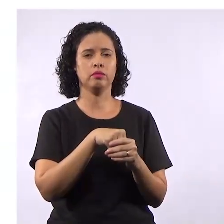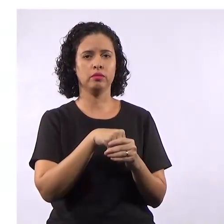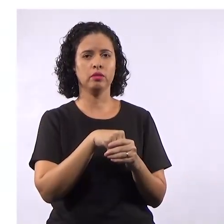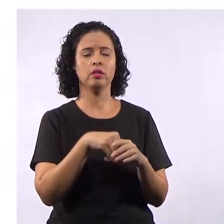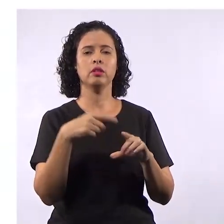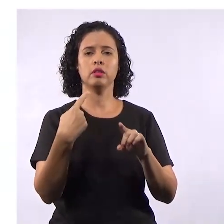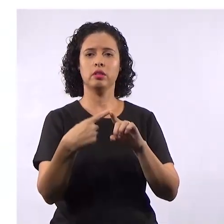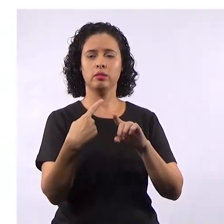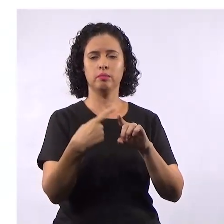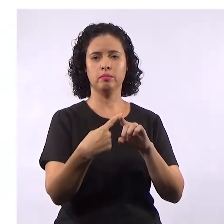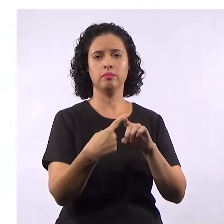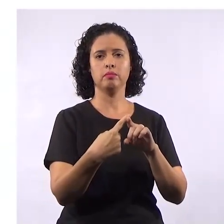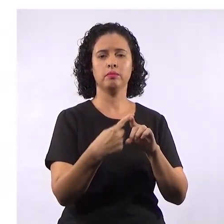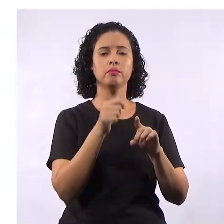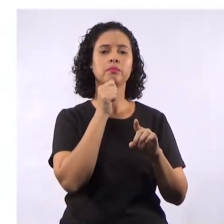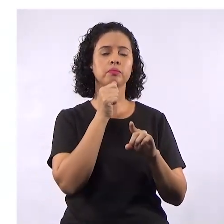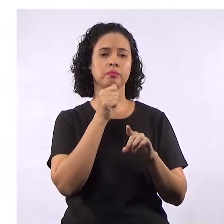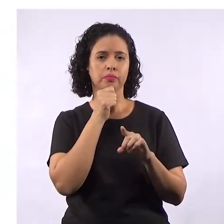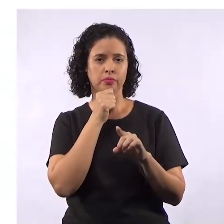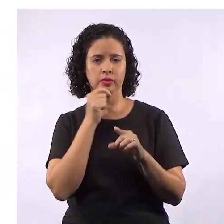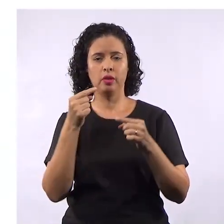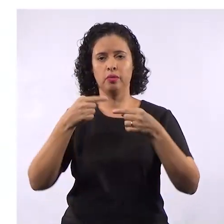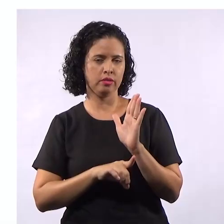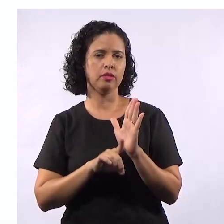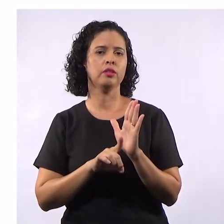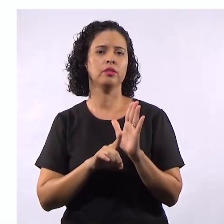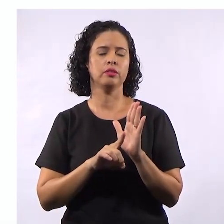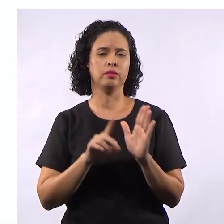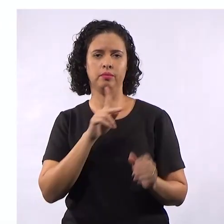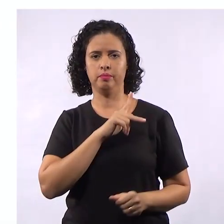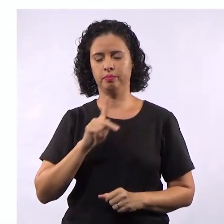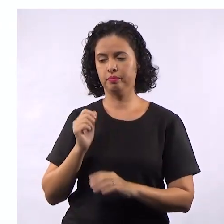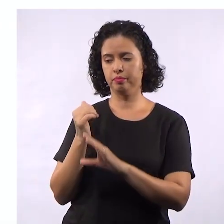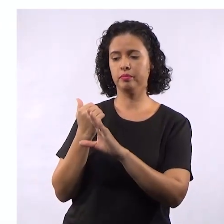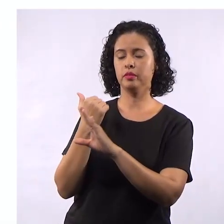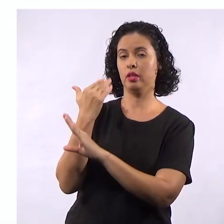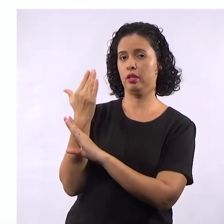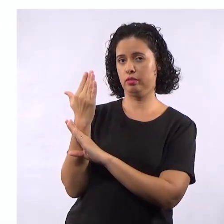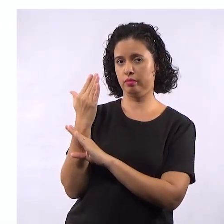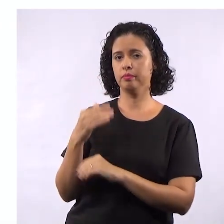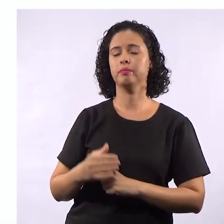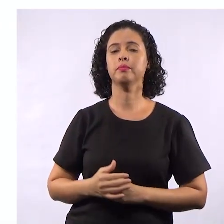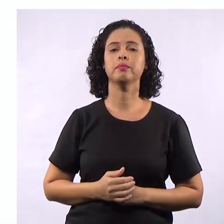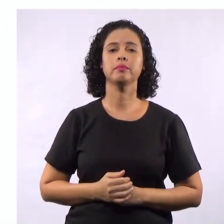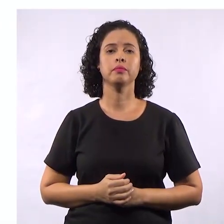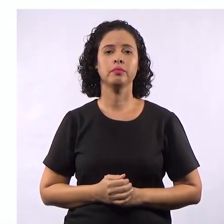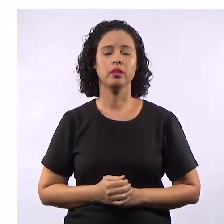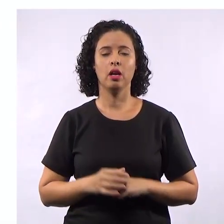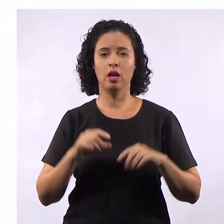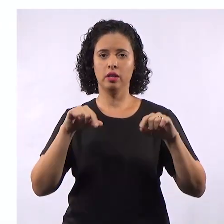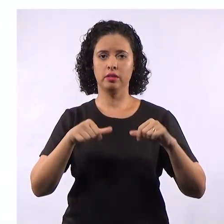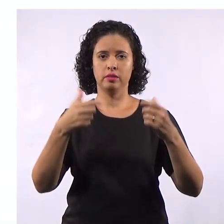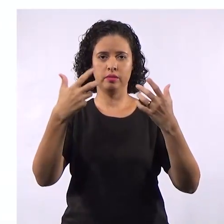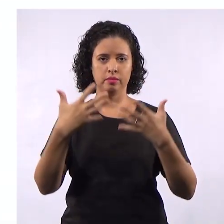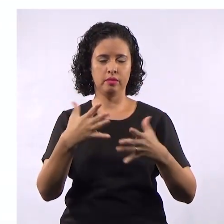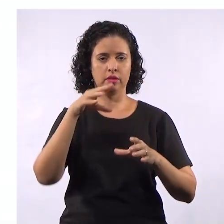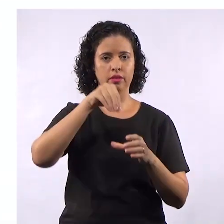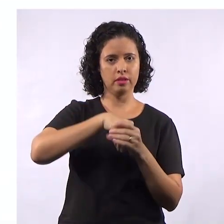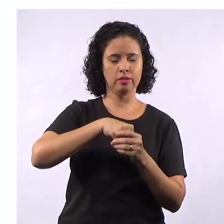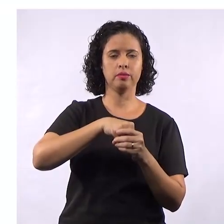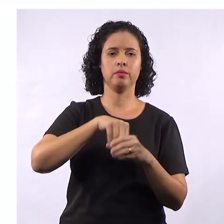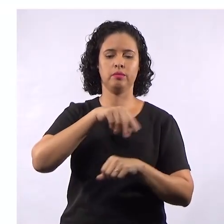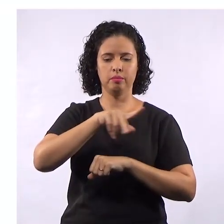herança vacante ou jacente. Tá ok? E aí, o acervo de bens, ele será representado por um curador, tá? Só